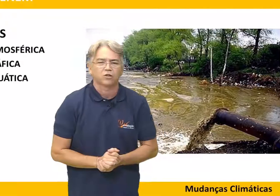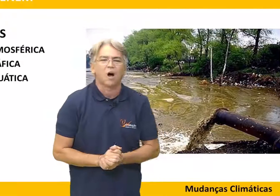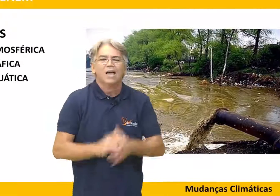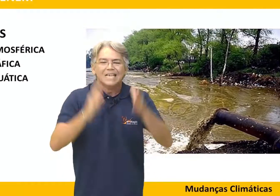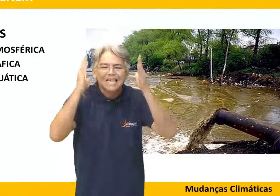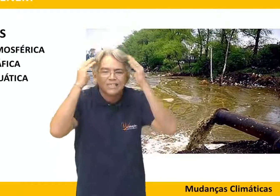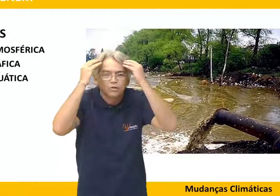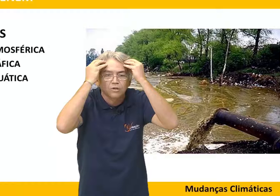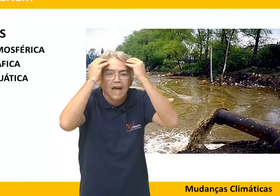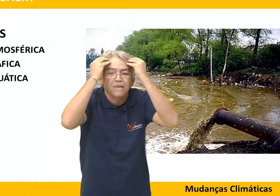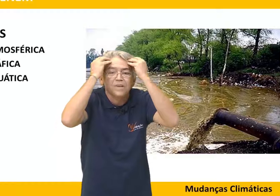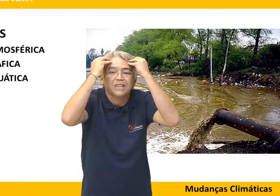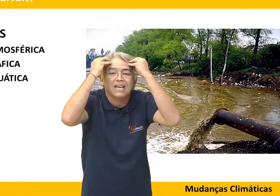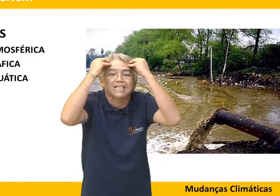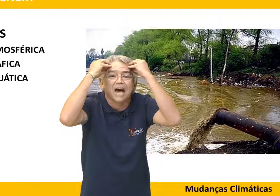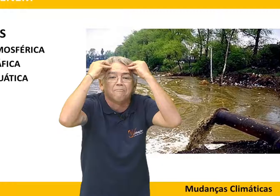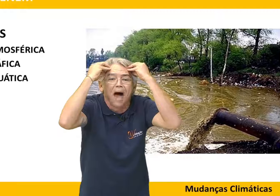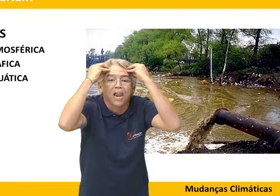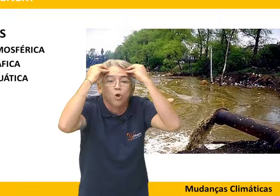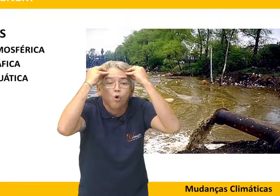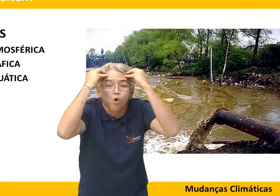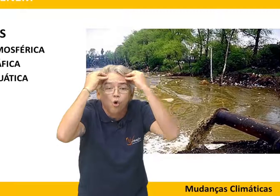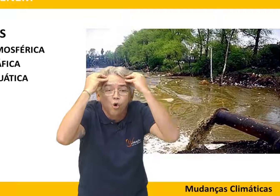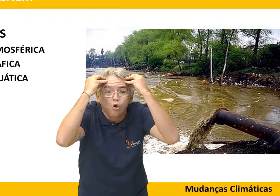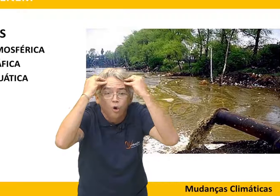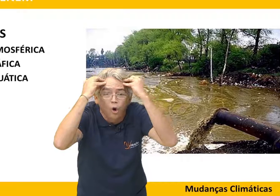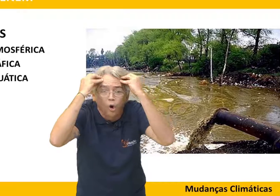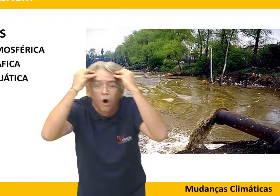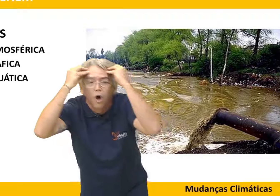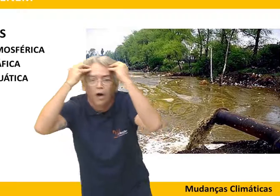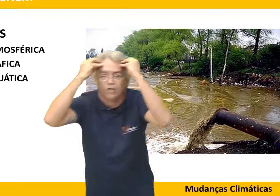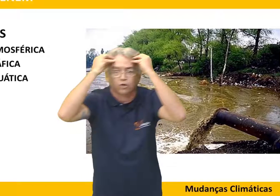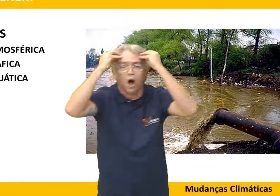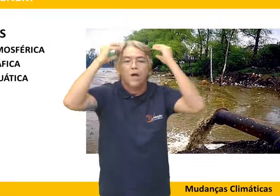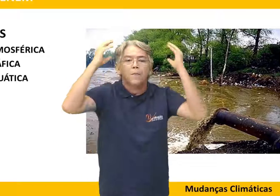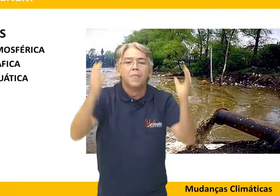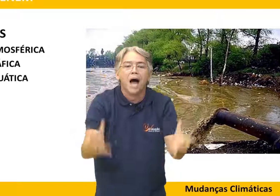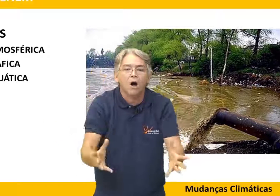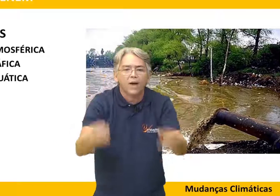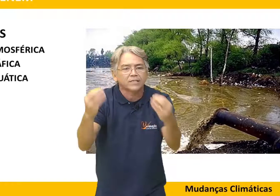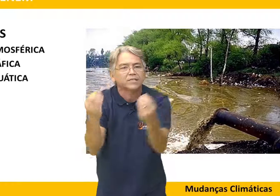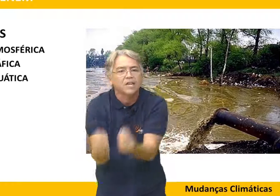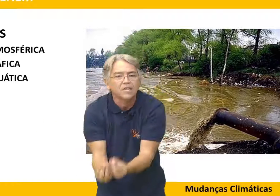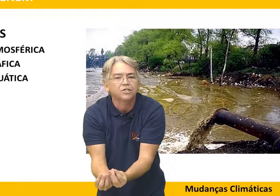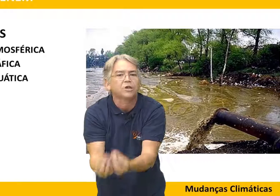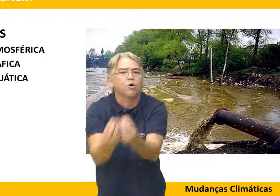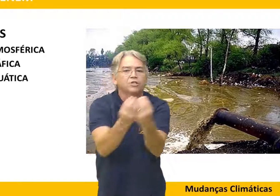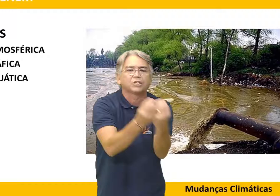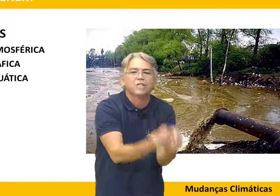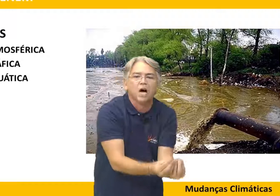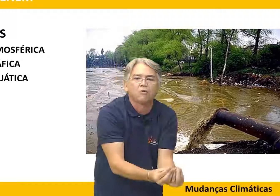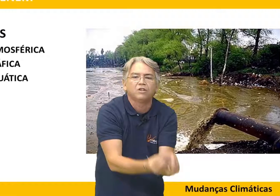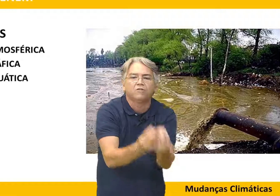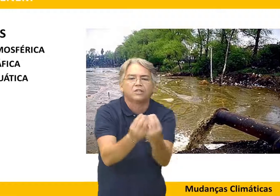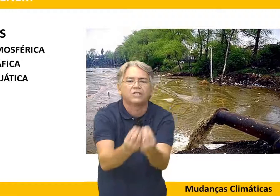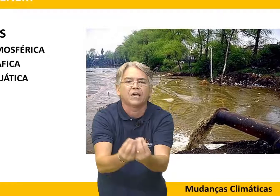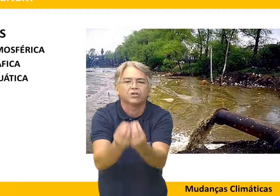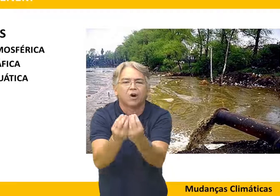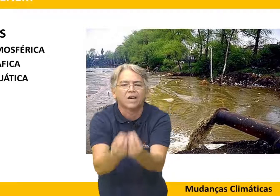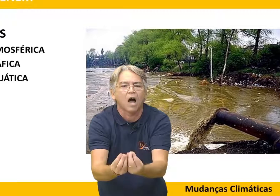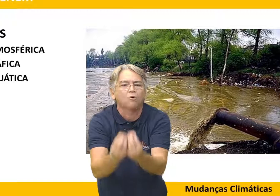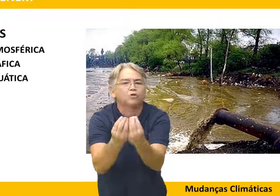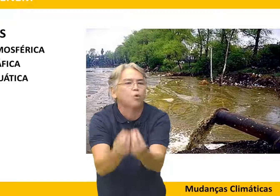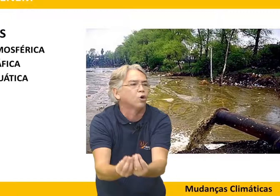Olha só, isso daí me deixa maluco. Olha só, não existe condição de